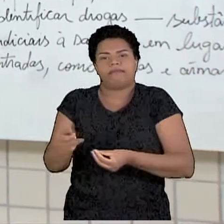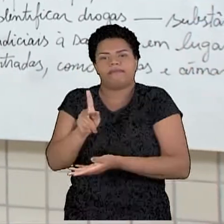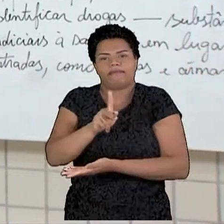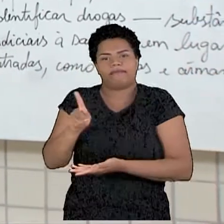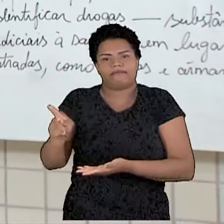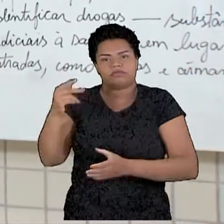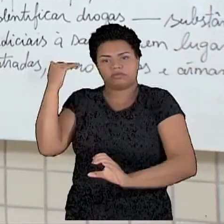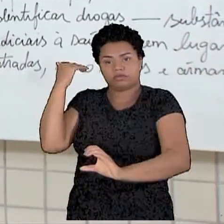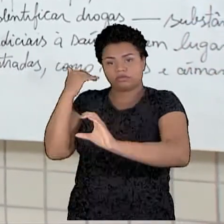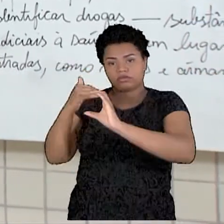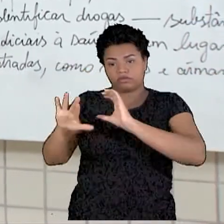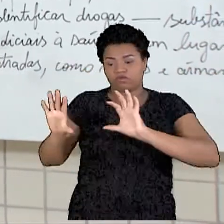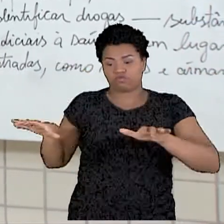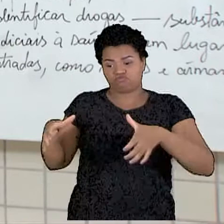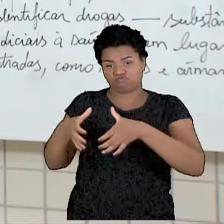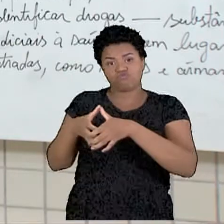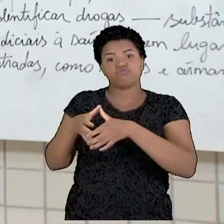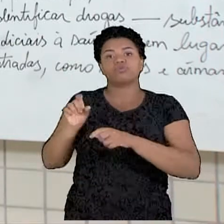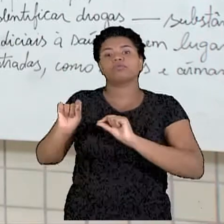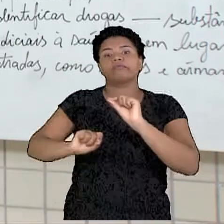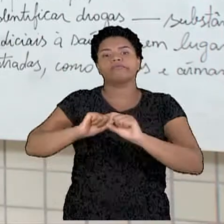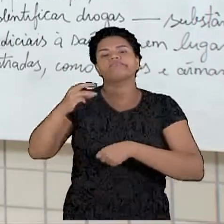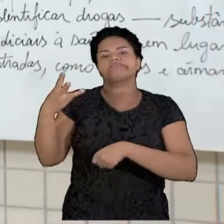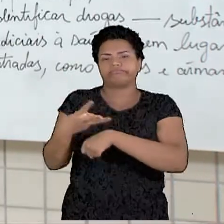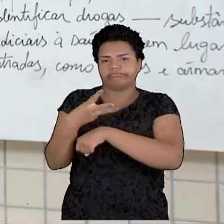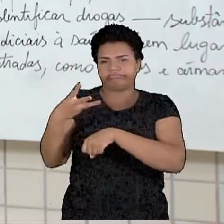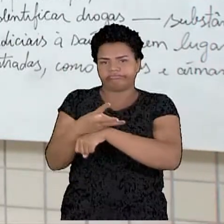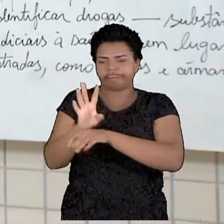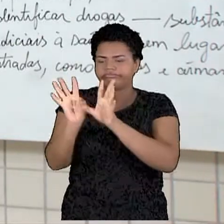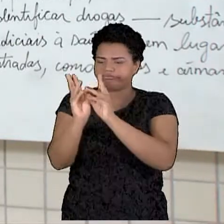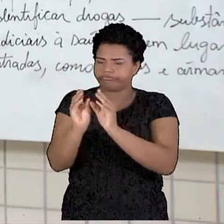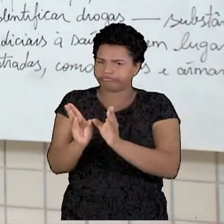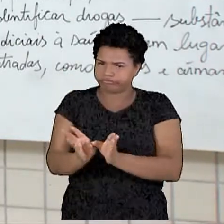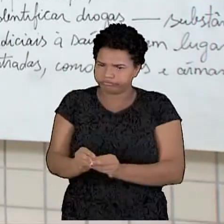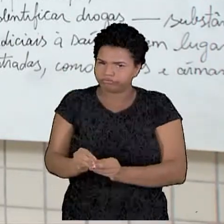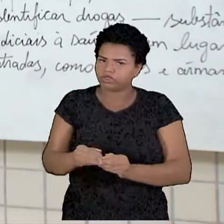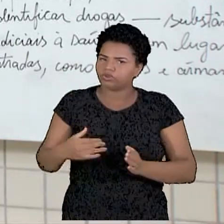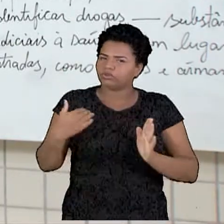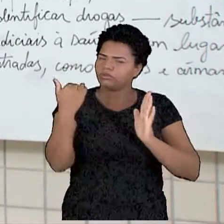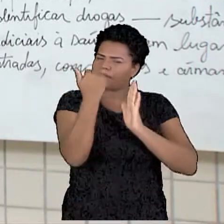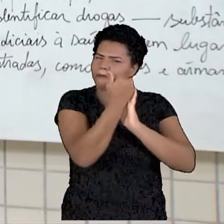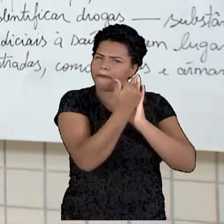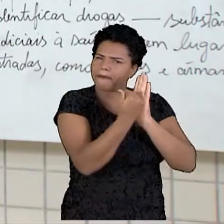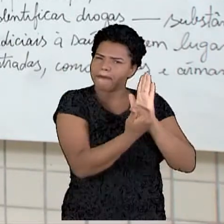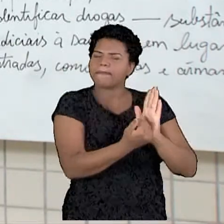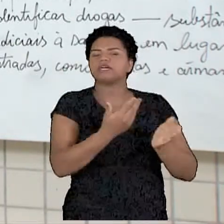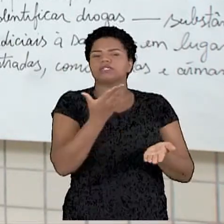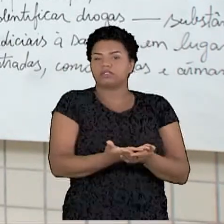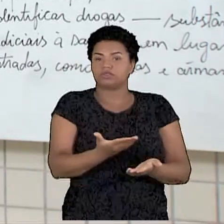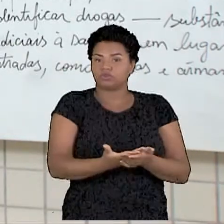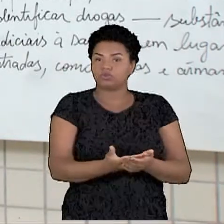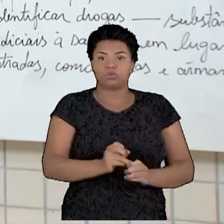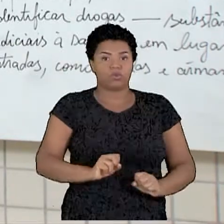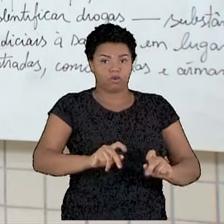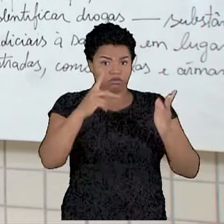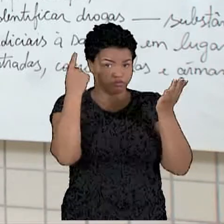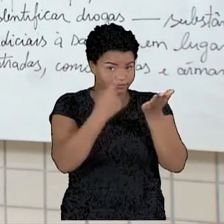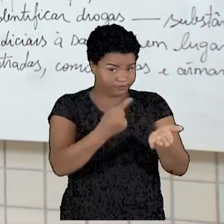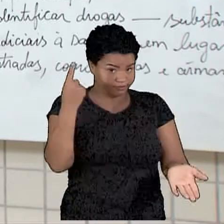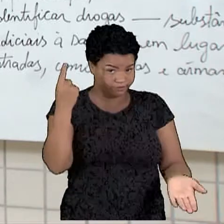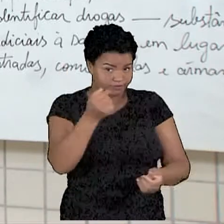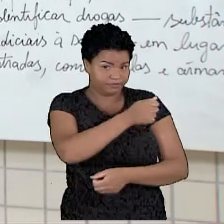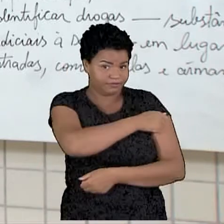e enviar nos seus grupos de quê? De WhatsApp, fazendo o resumo desse roteiro de estudos. Ok? Combinado,